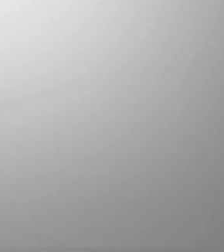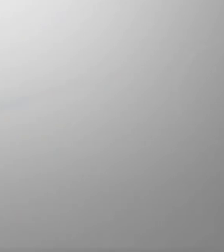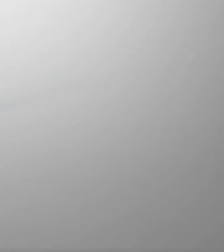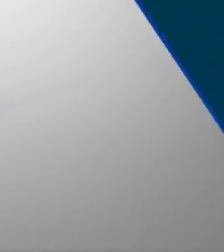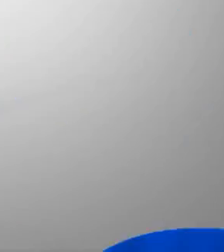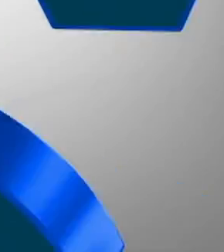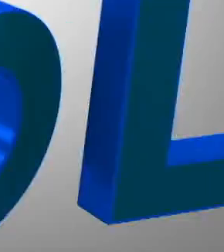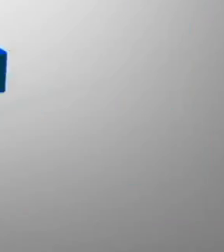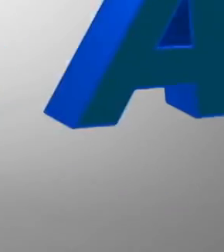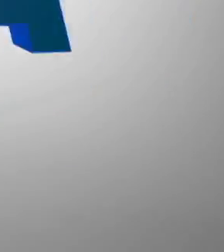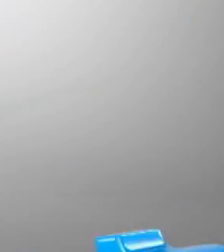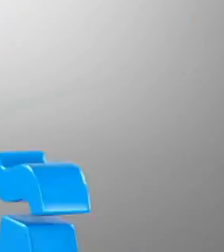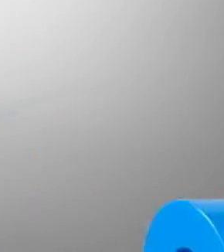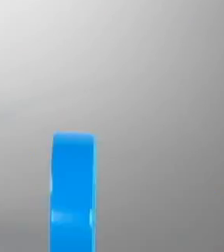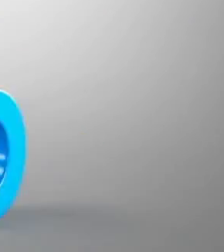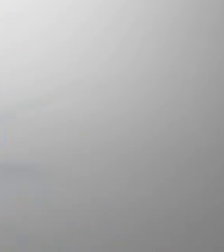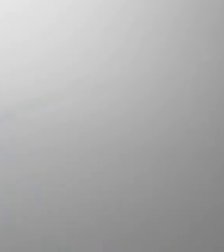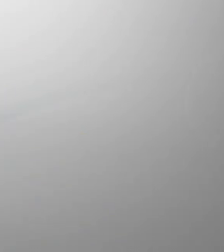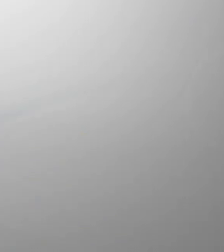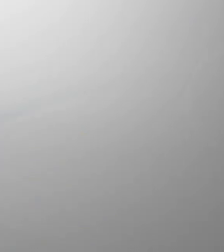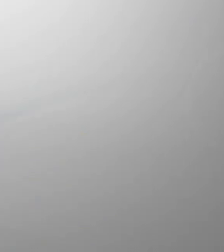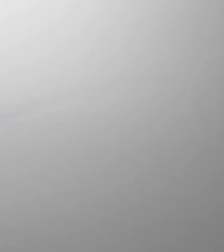E aí